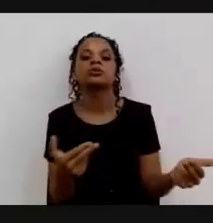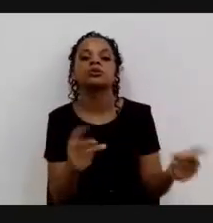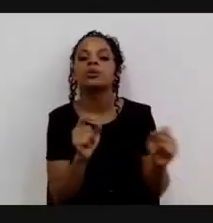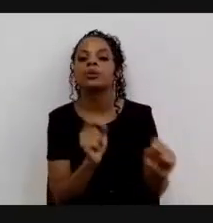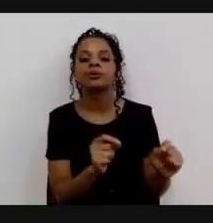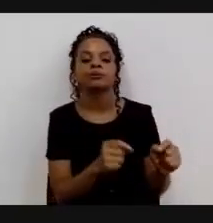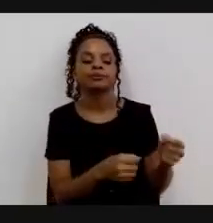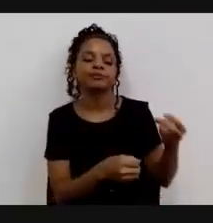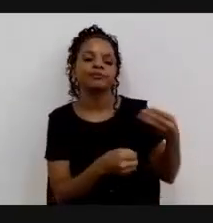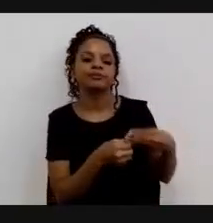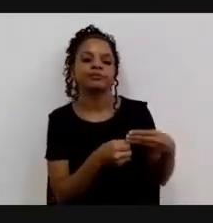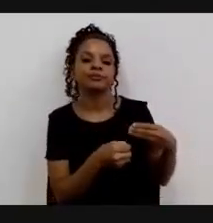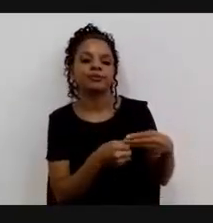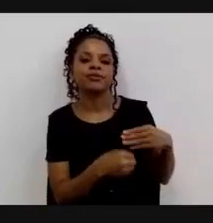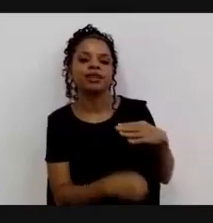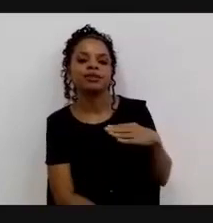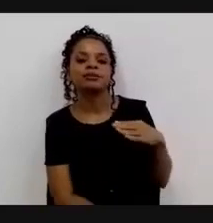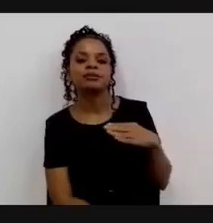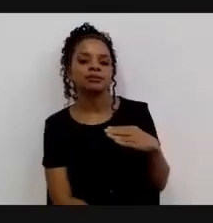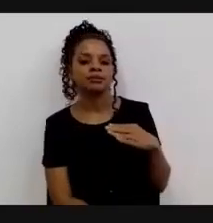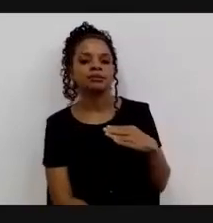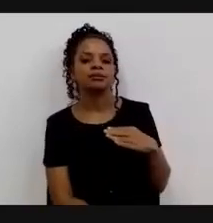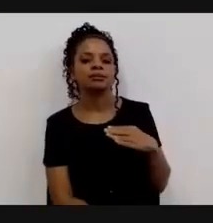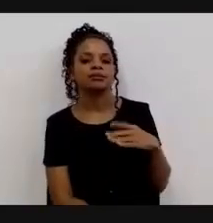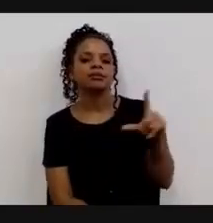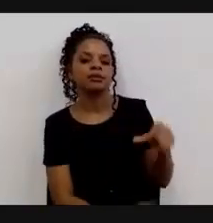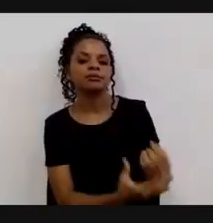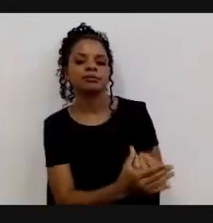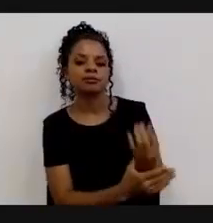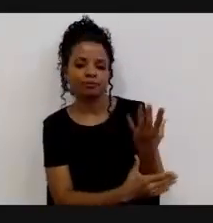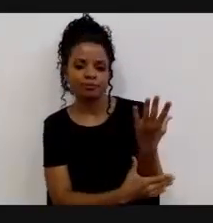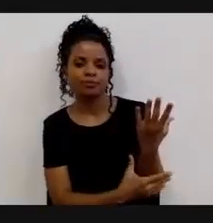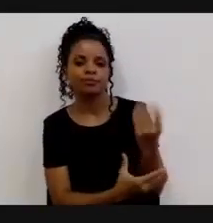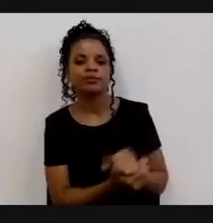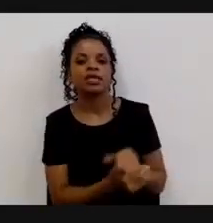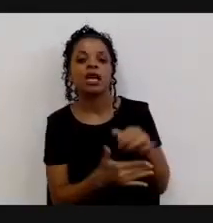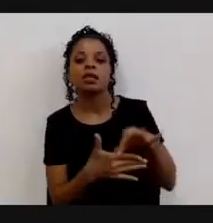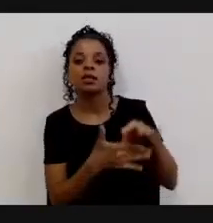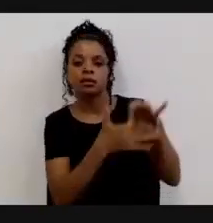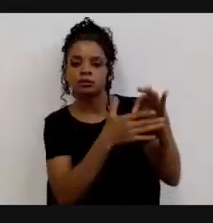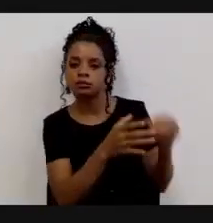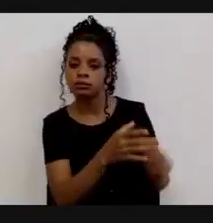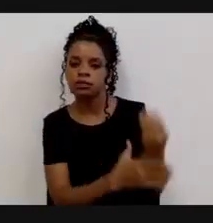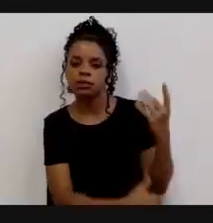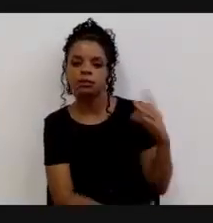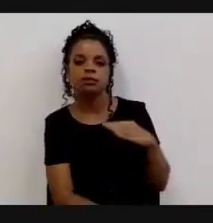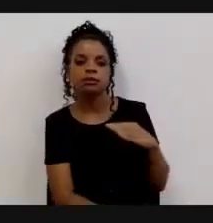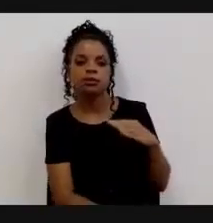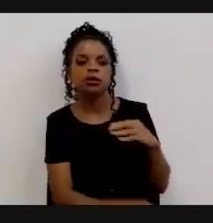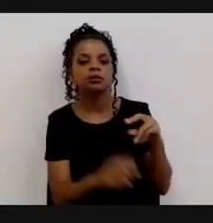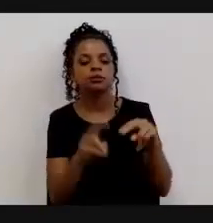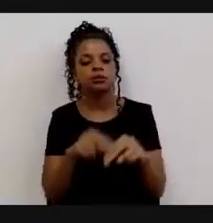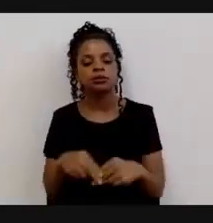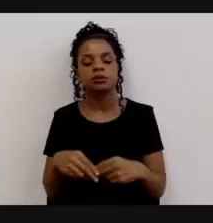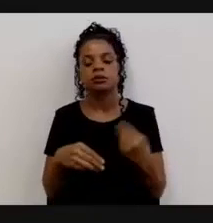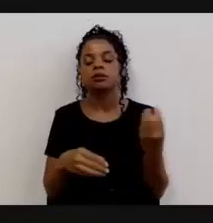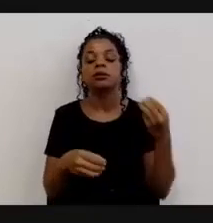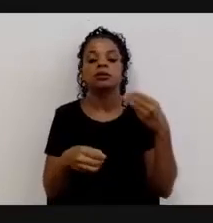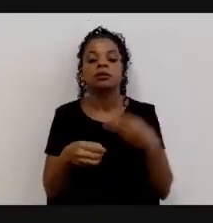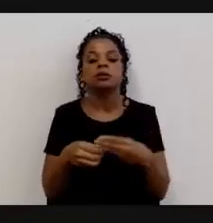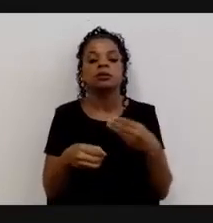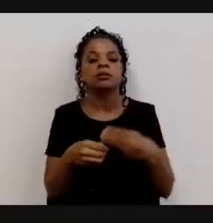né? As grandes lideranças nascem nas cidades. Então, por isso que eu falo tanto da política municipal. Eu brinco